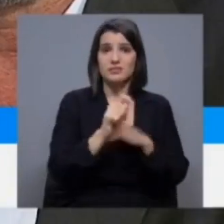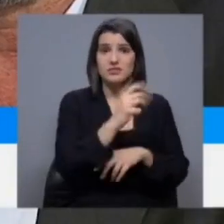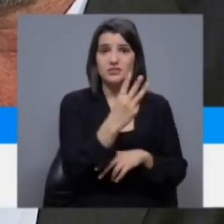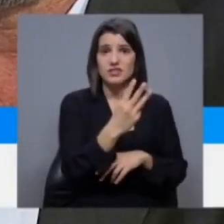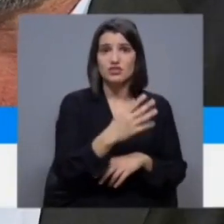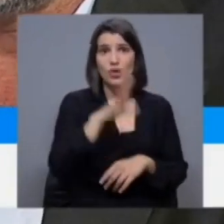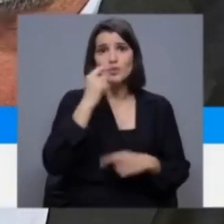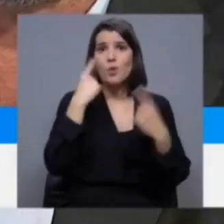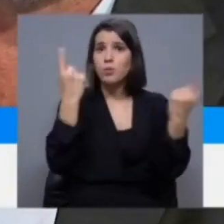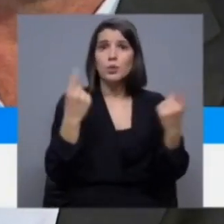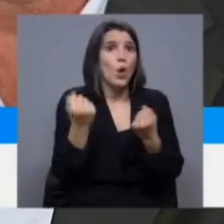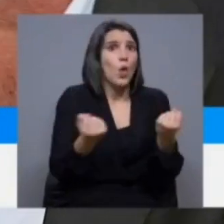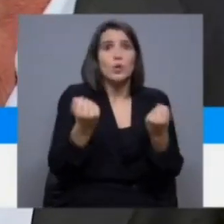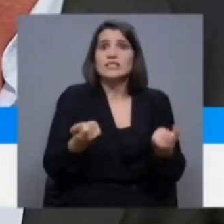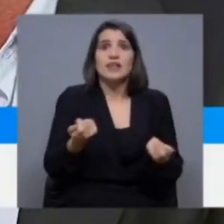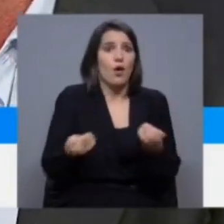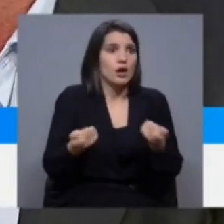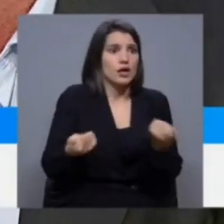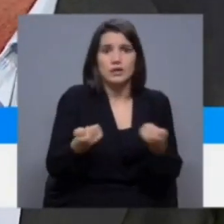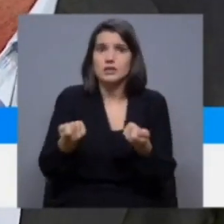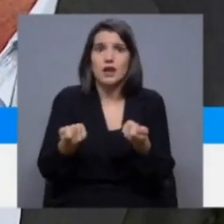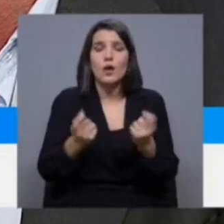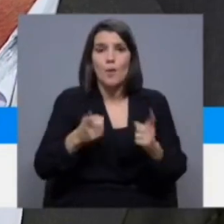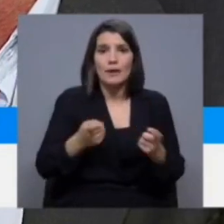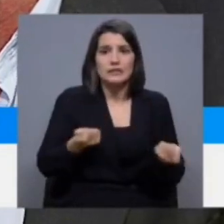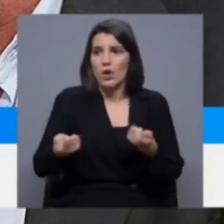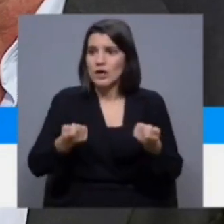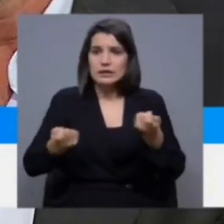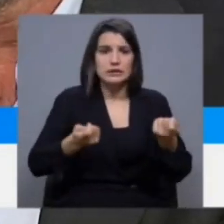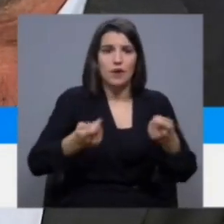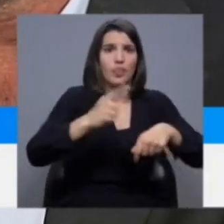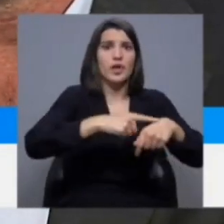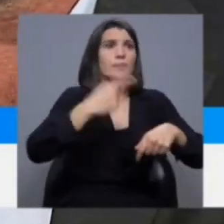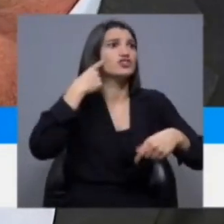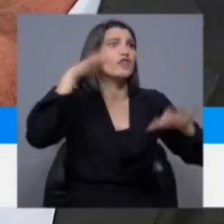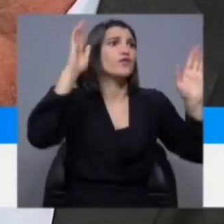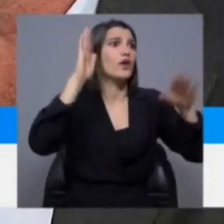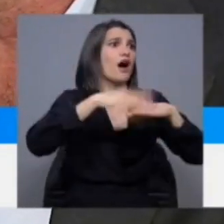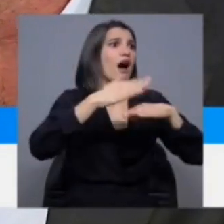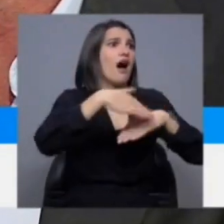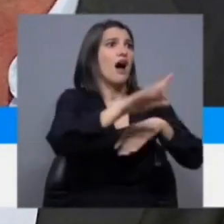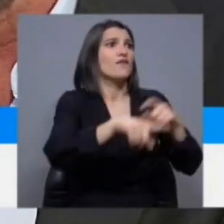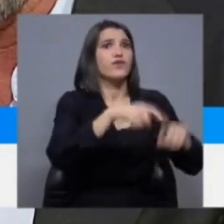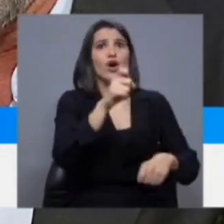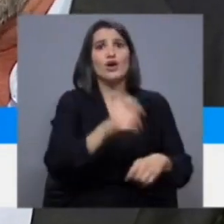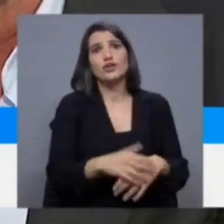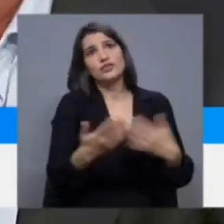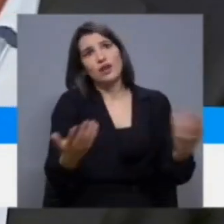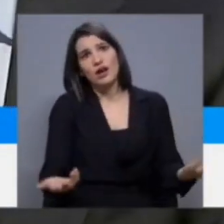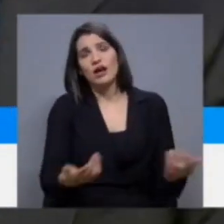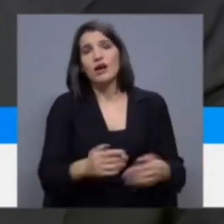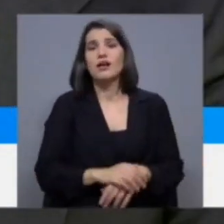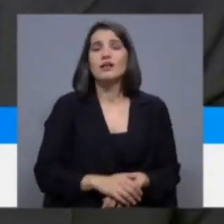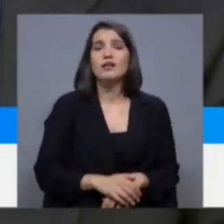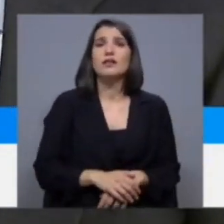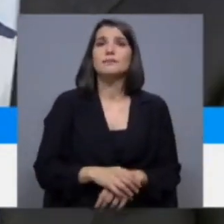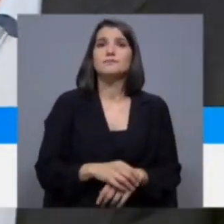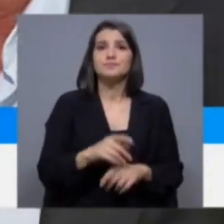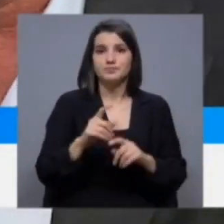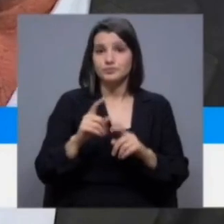significa que o disseram pelo menos consegue organizar quando começa a organizar-se deixa fugir as pessoas respondem sempre muito mais pode fazer